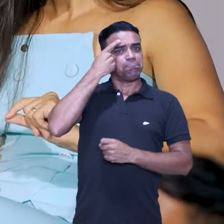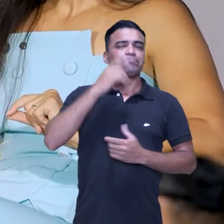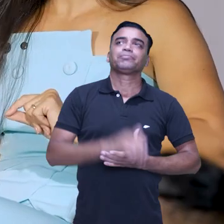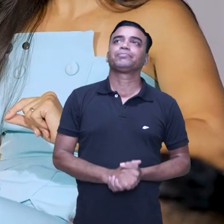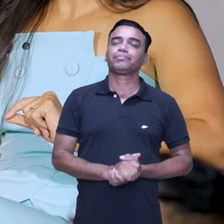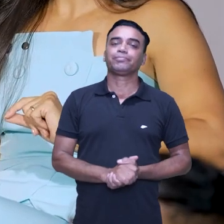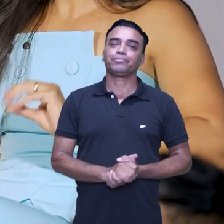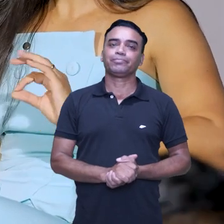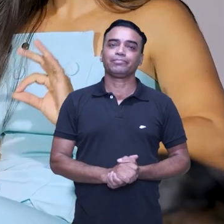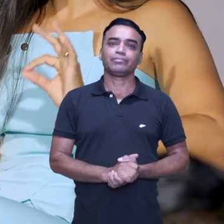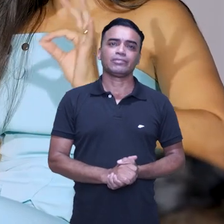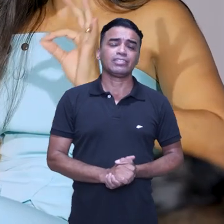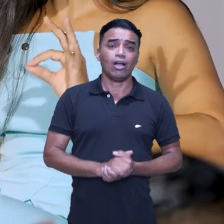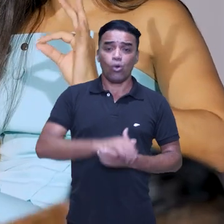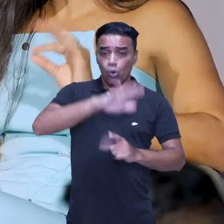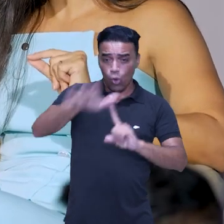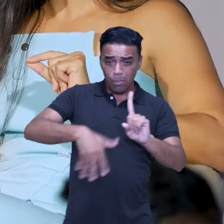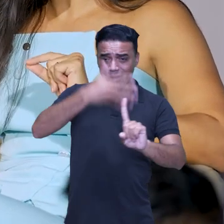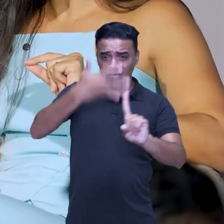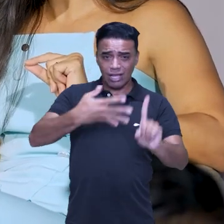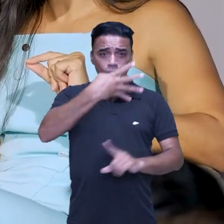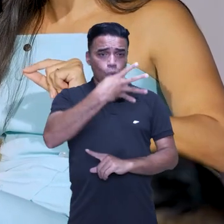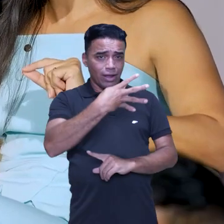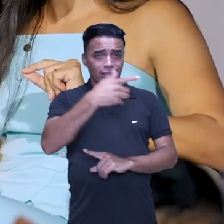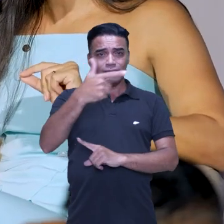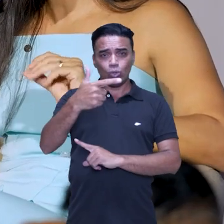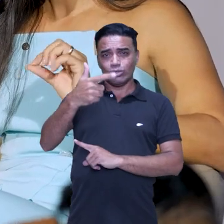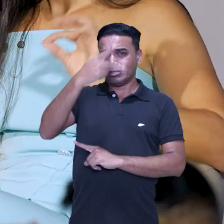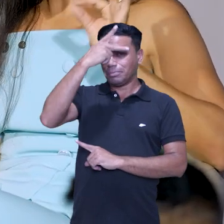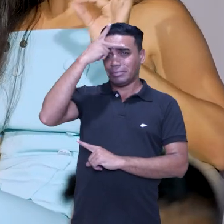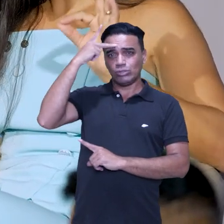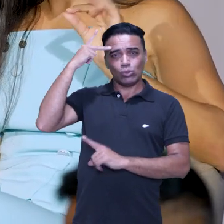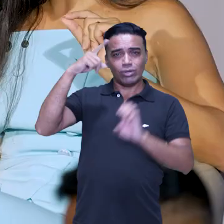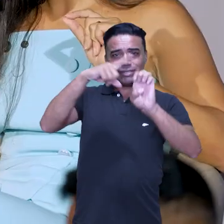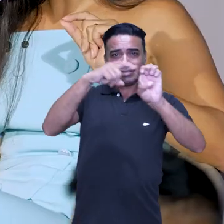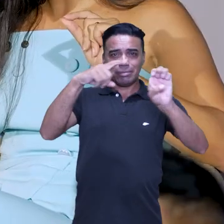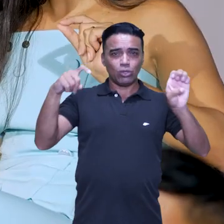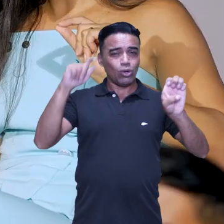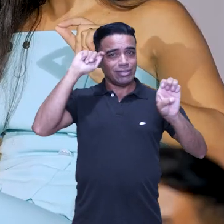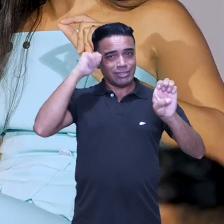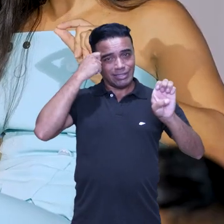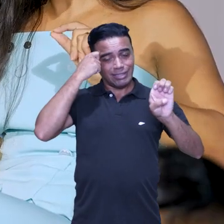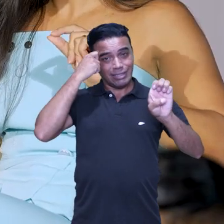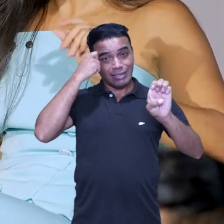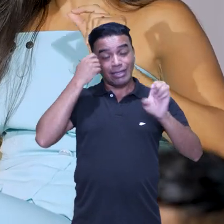fato de homenagear 42 afroempreendedores e colocar esses 42